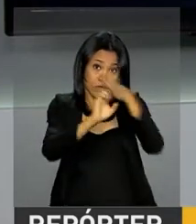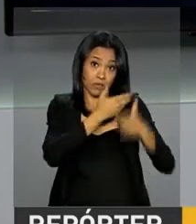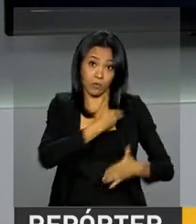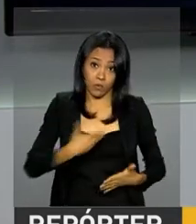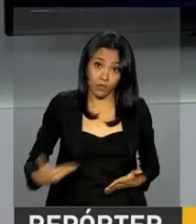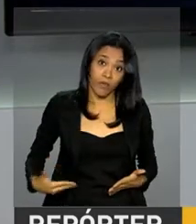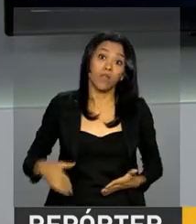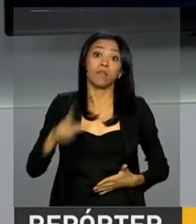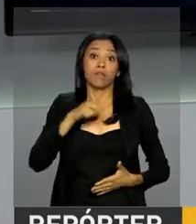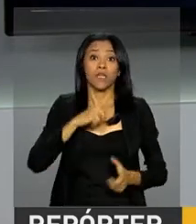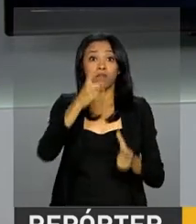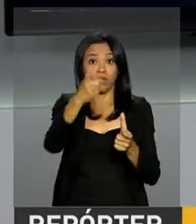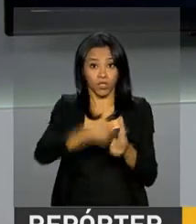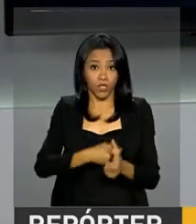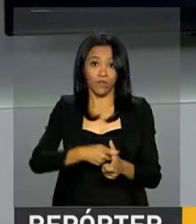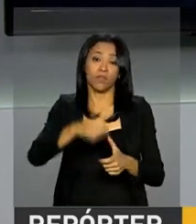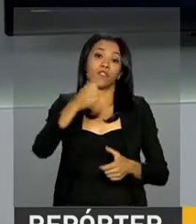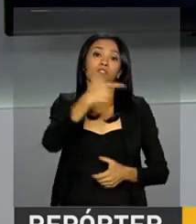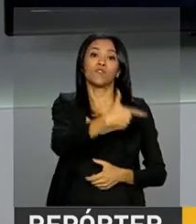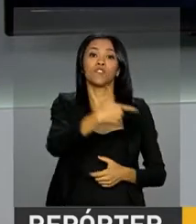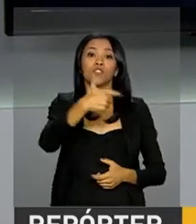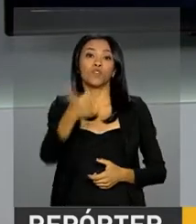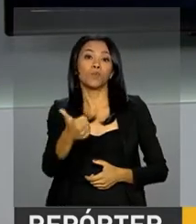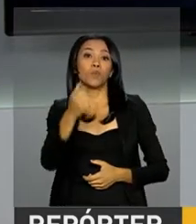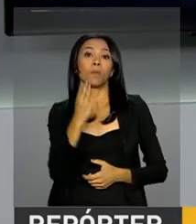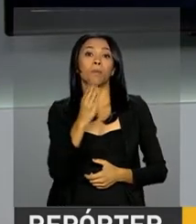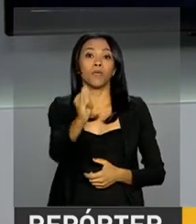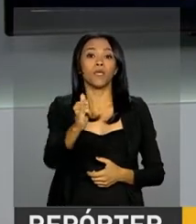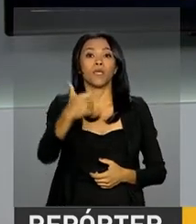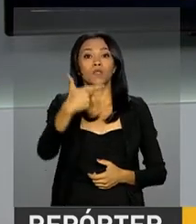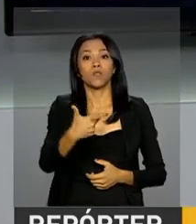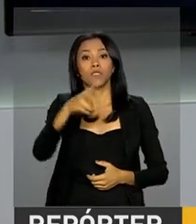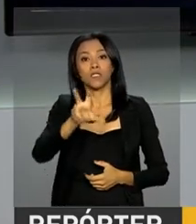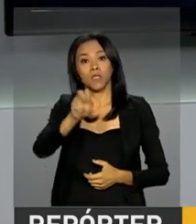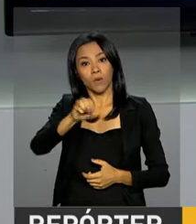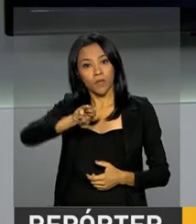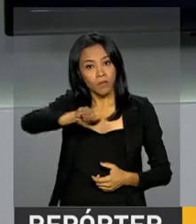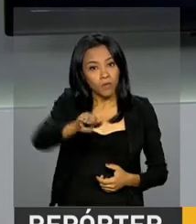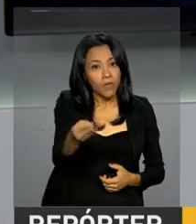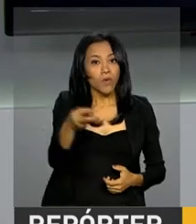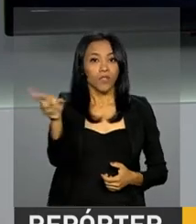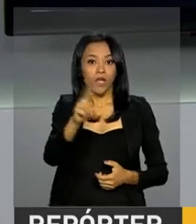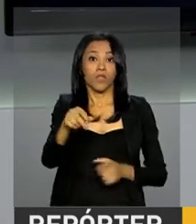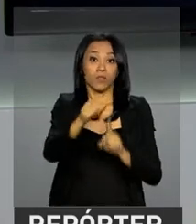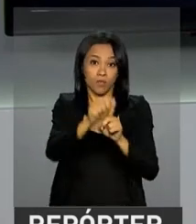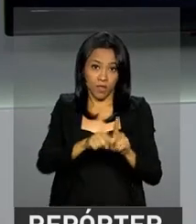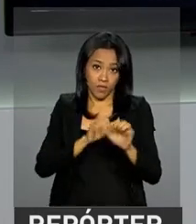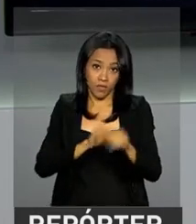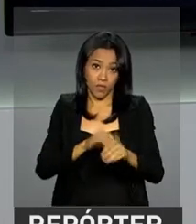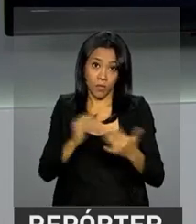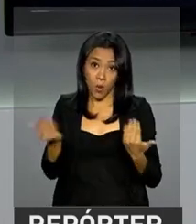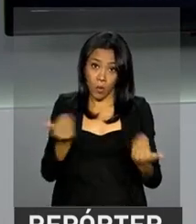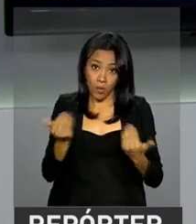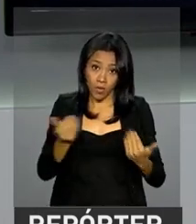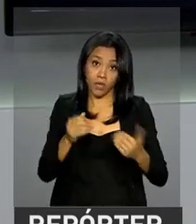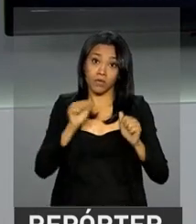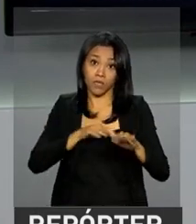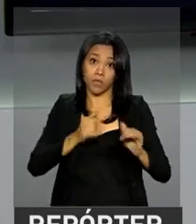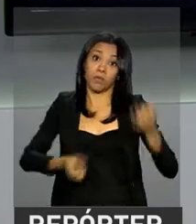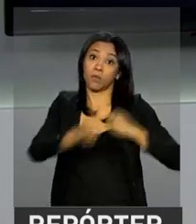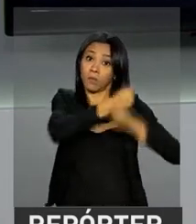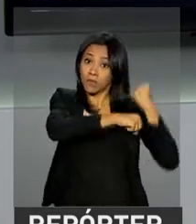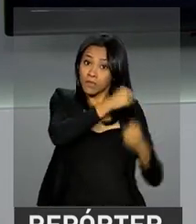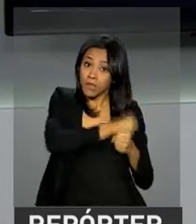déficit de 21 bilhões e 250 milhões de reais em setembro em comparação com setembro do ano passado